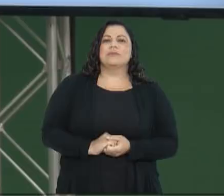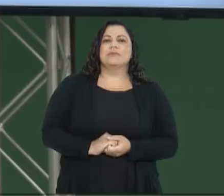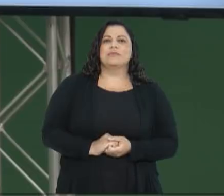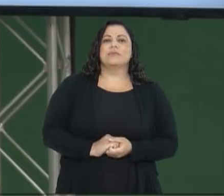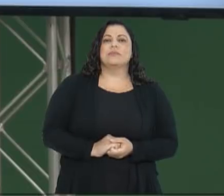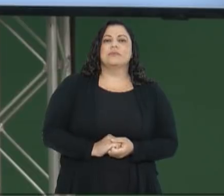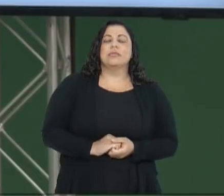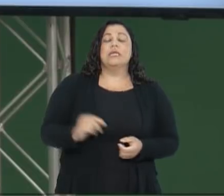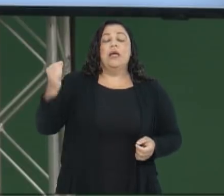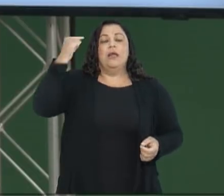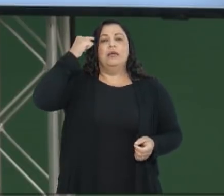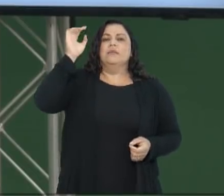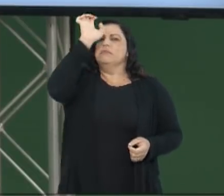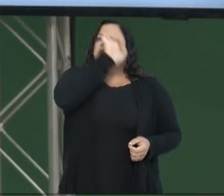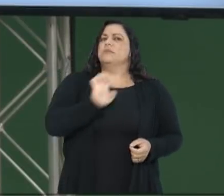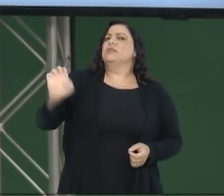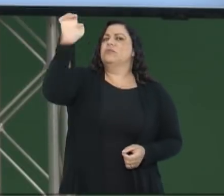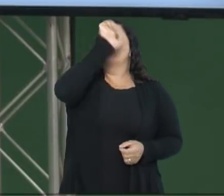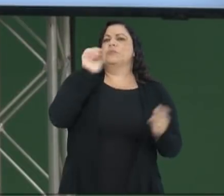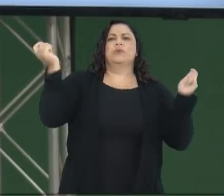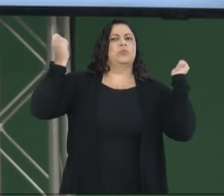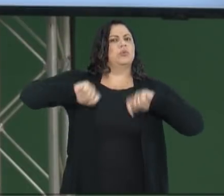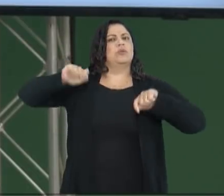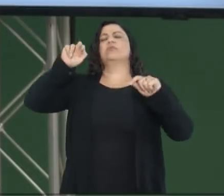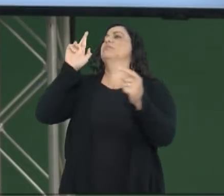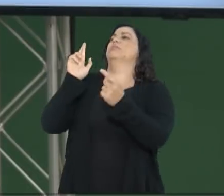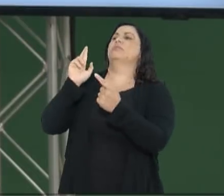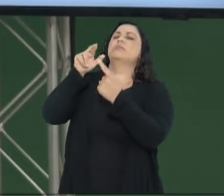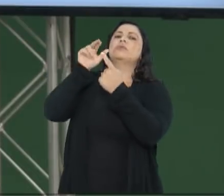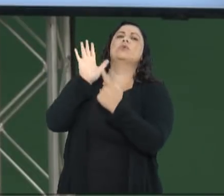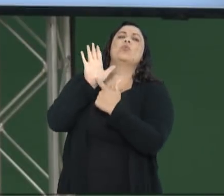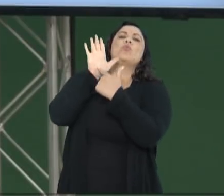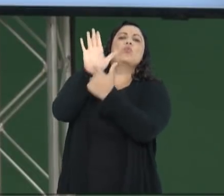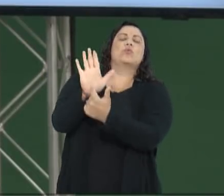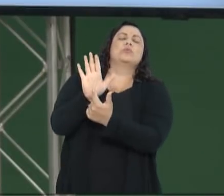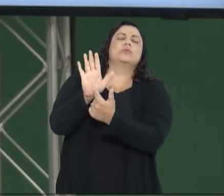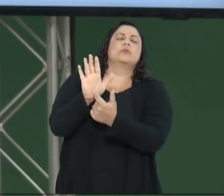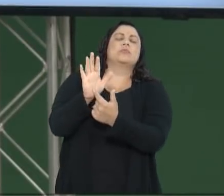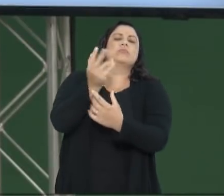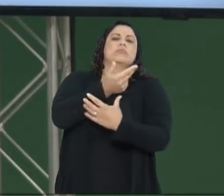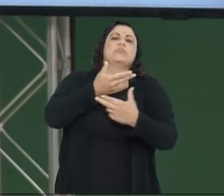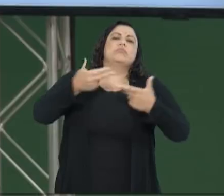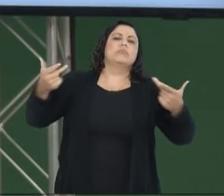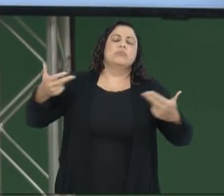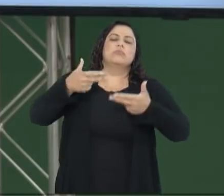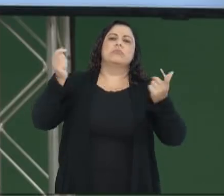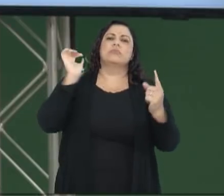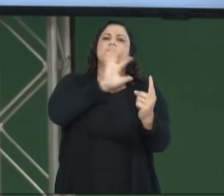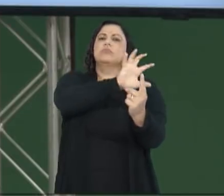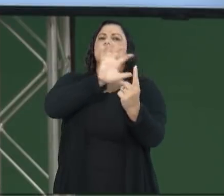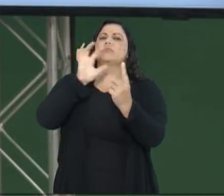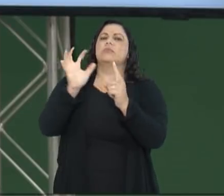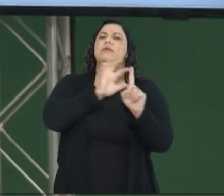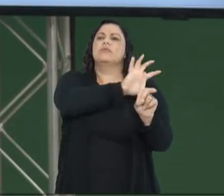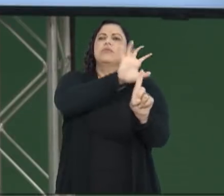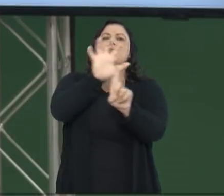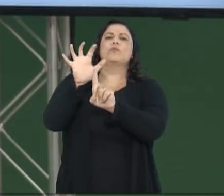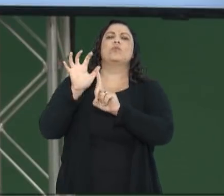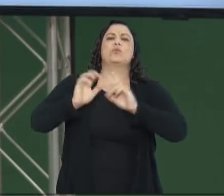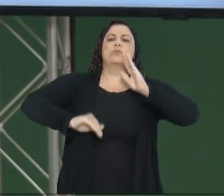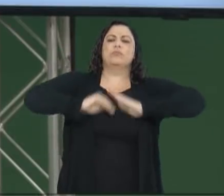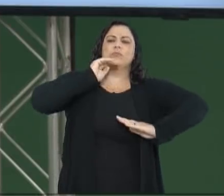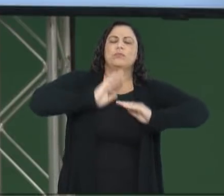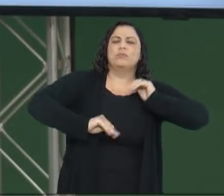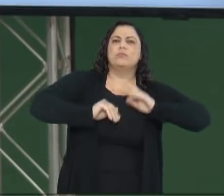na Europa nós podemos destacar alguns eventos que influenciaram nessa produção das